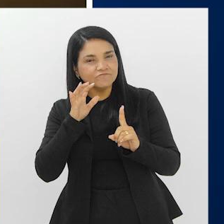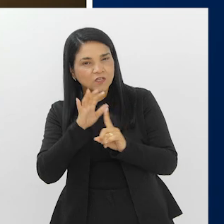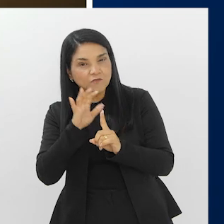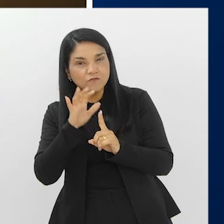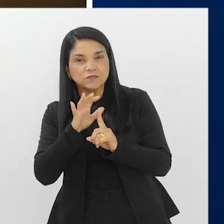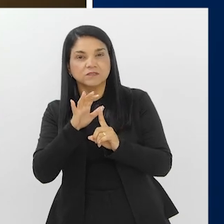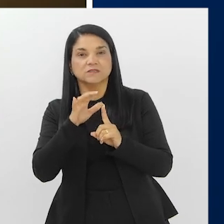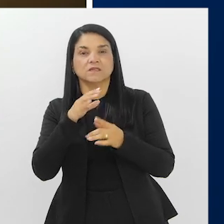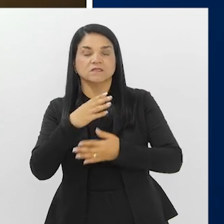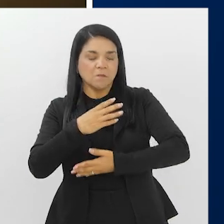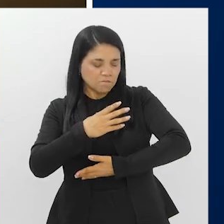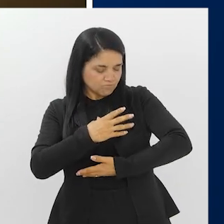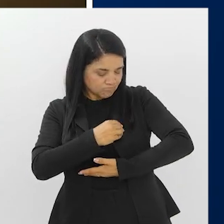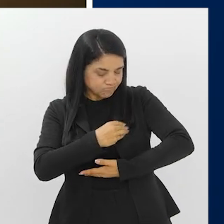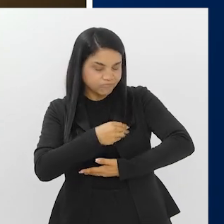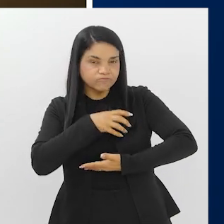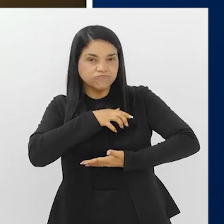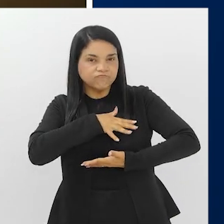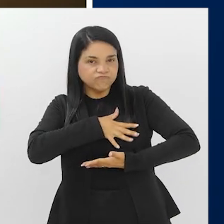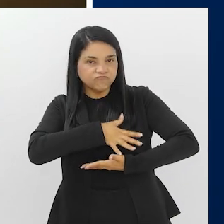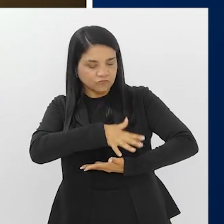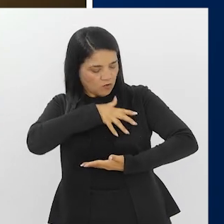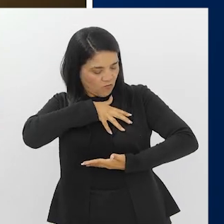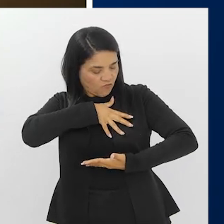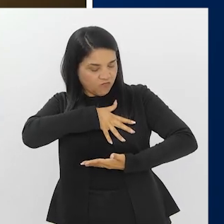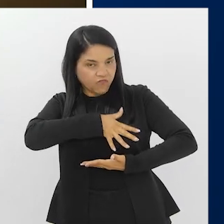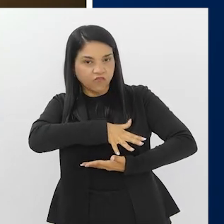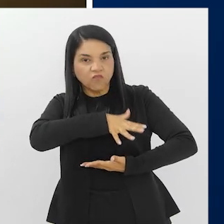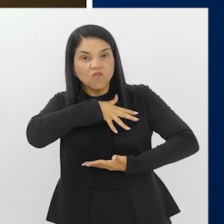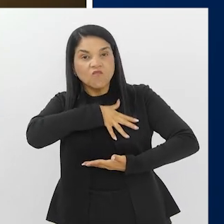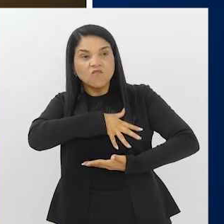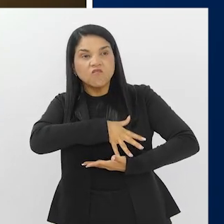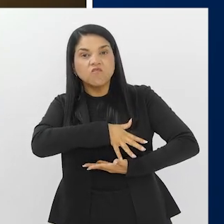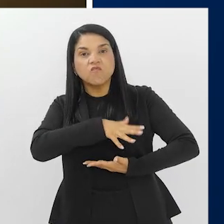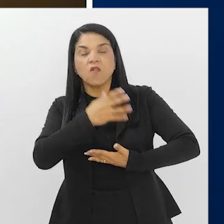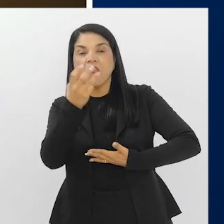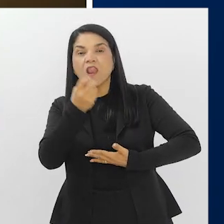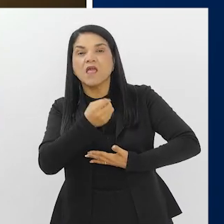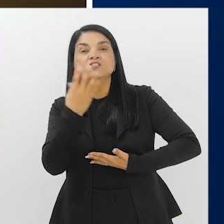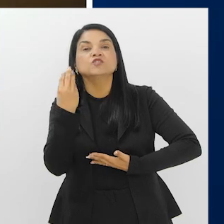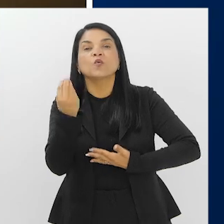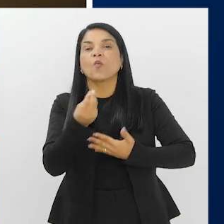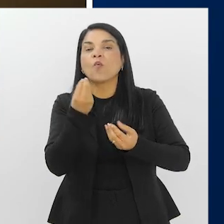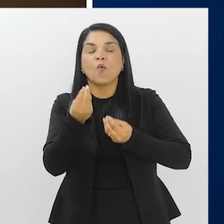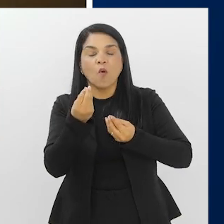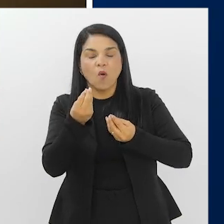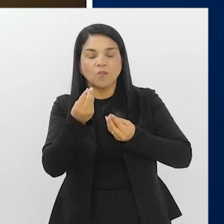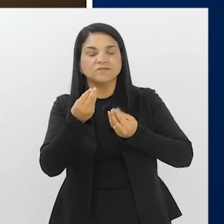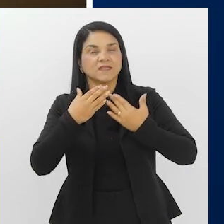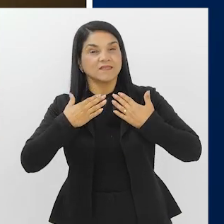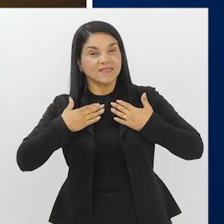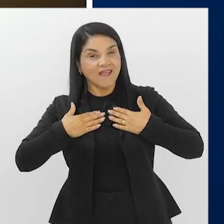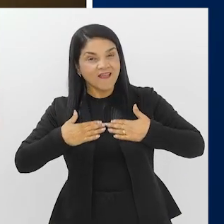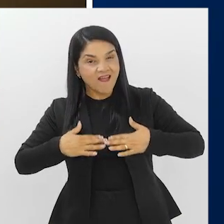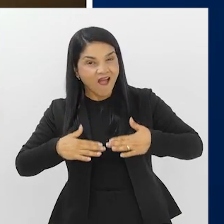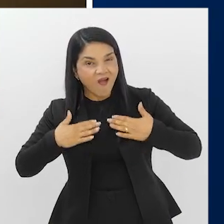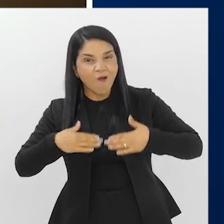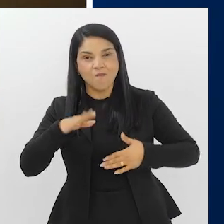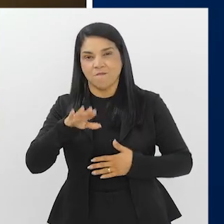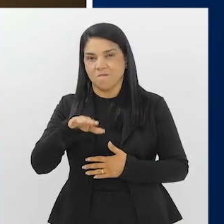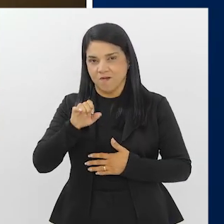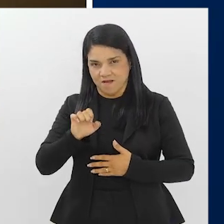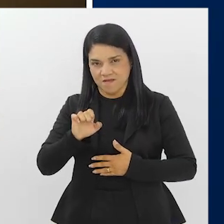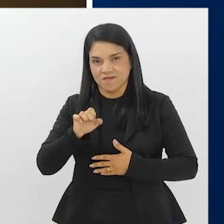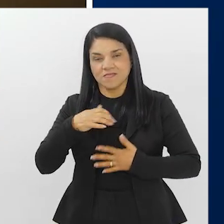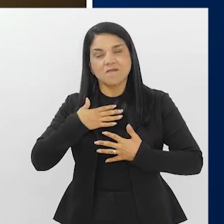até na questão da produção do leite, de como que esse leite vai estar vindo ali para aquela mãe poder estar amamentando de forma prazerosa